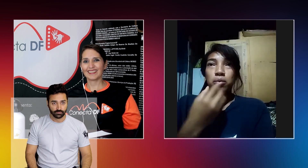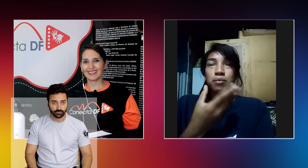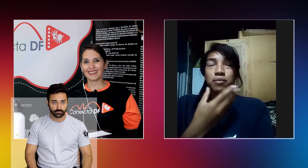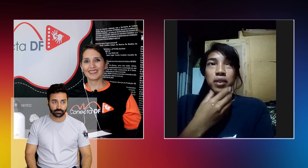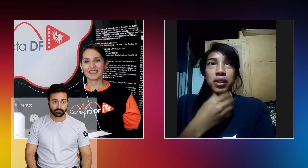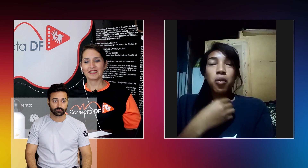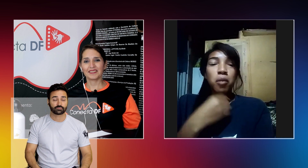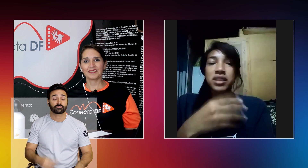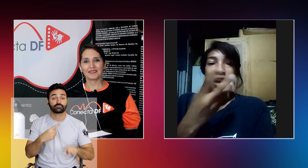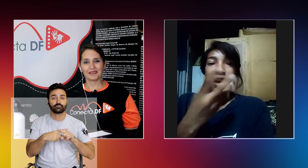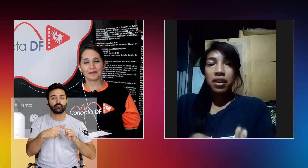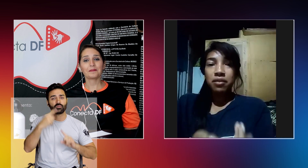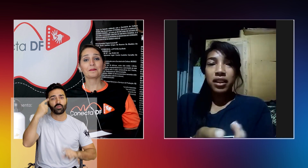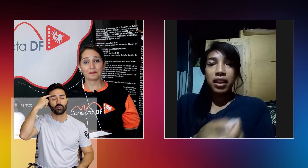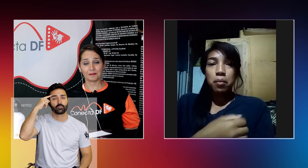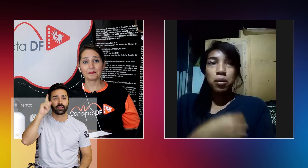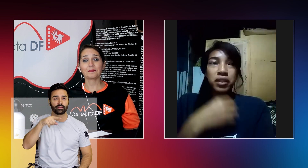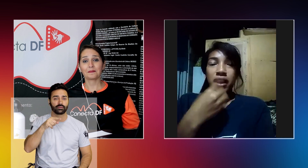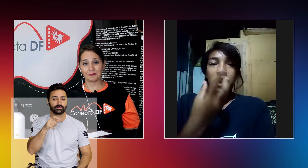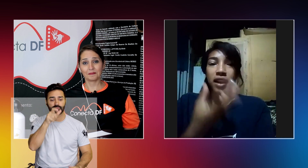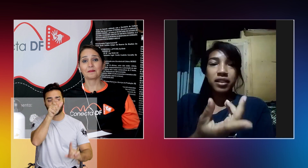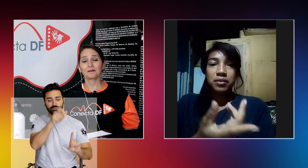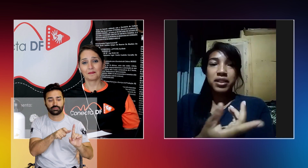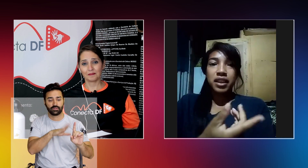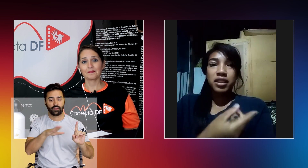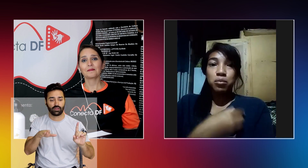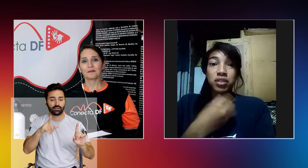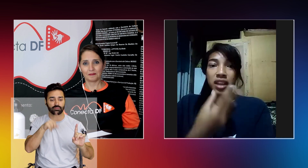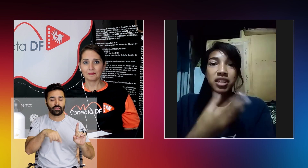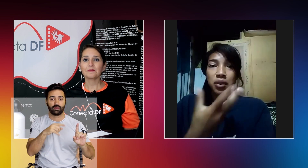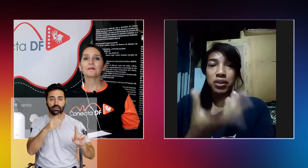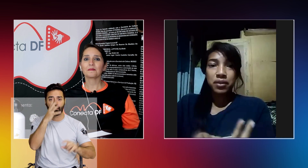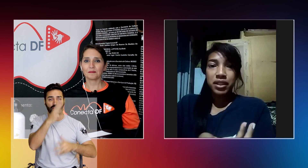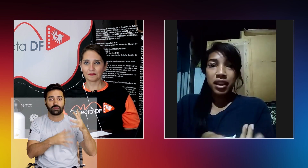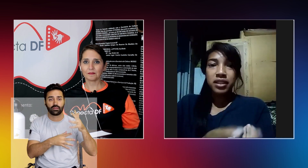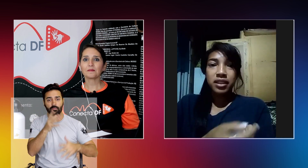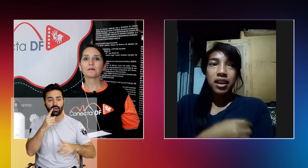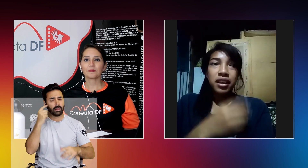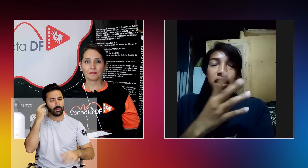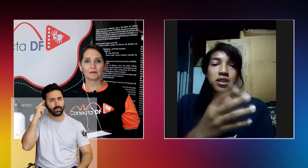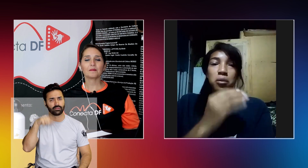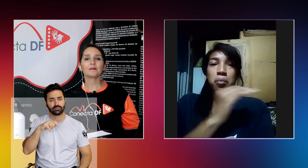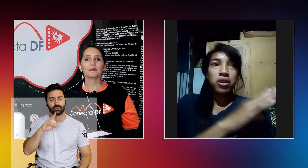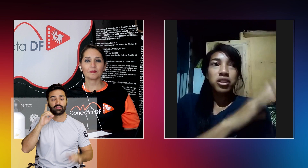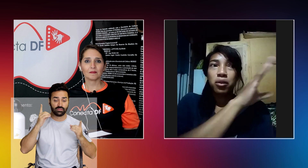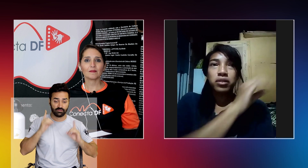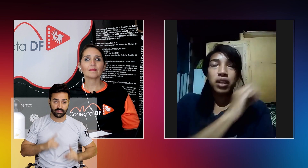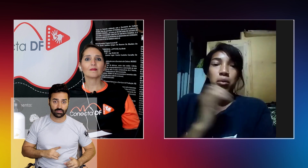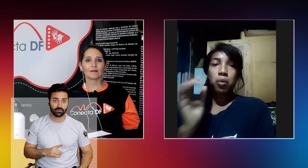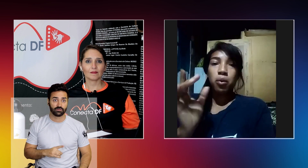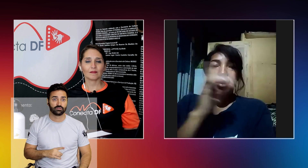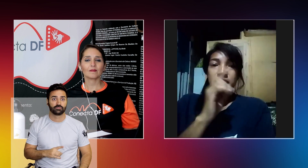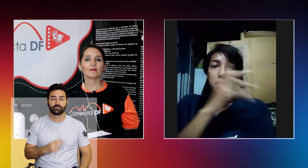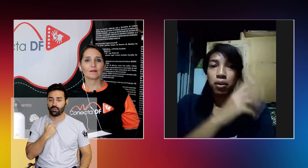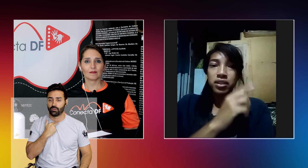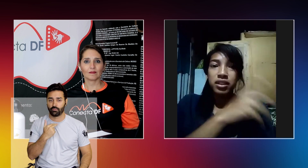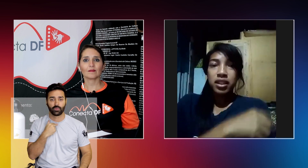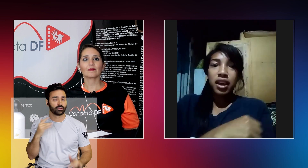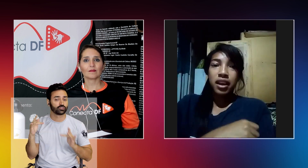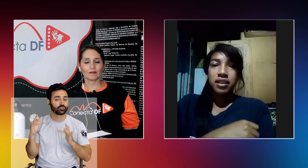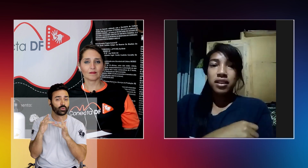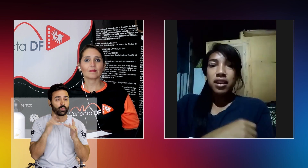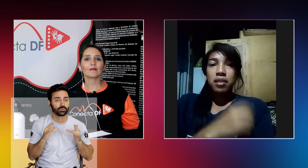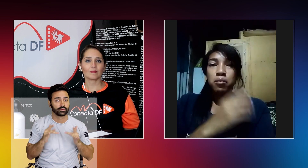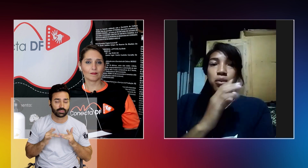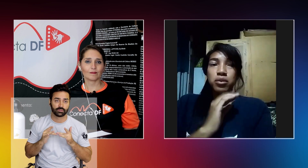um obstáculo na vida dela por ter aquela deficiência. Muitos acham que é uma deficiência que eles não podem ter contato com outros que possam ensinar